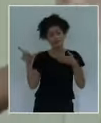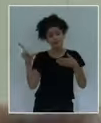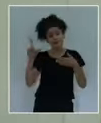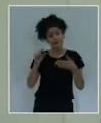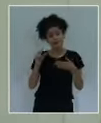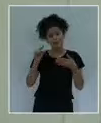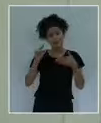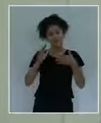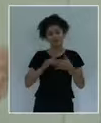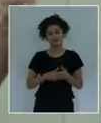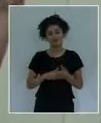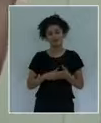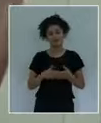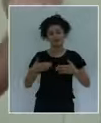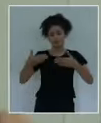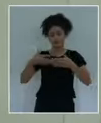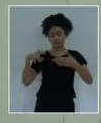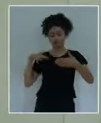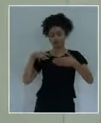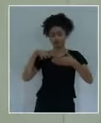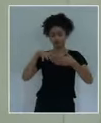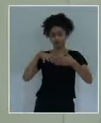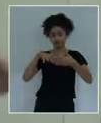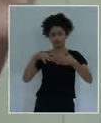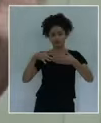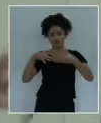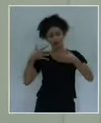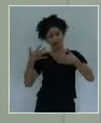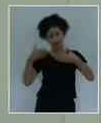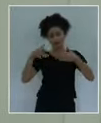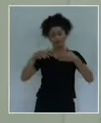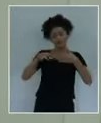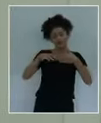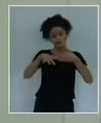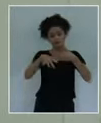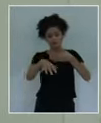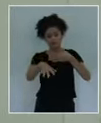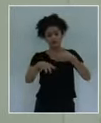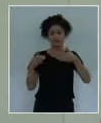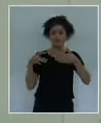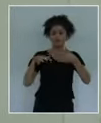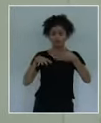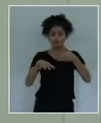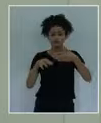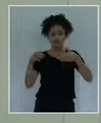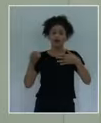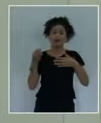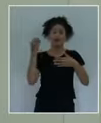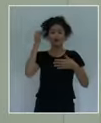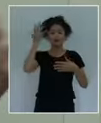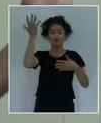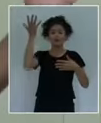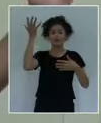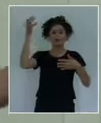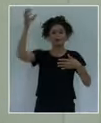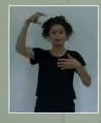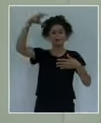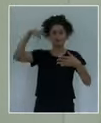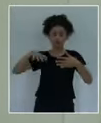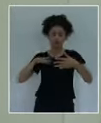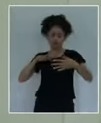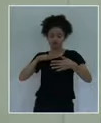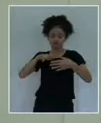tem que sair. Se chegar muito, vai sair muito, se chegar pouco, vai sair pouco. Basicamente é isso, não tem essa cultura que